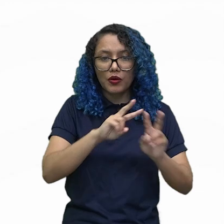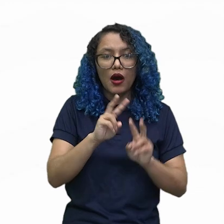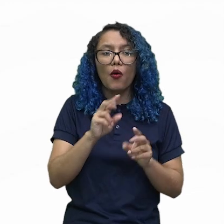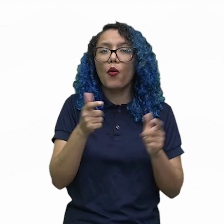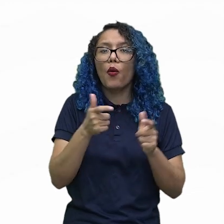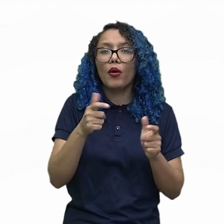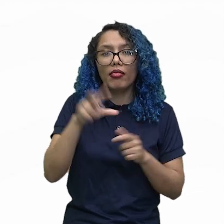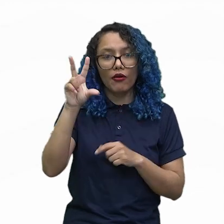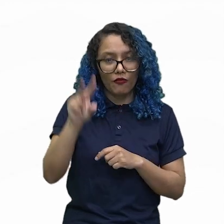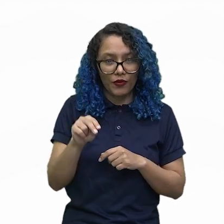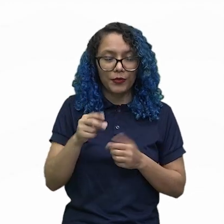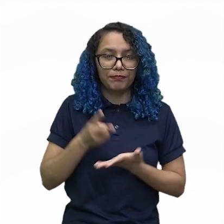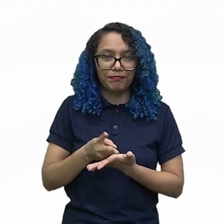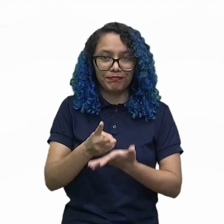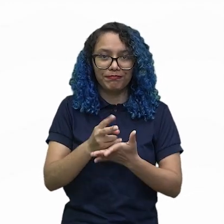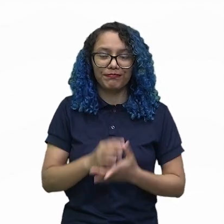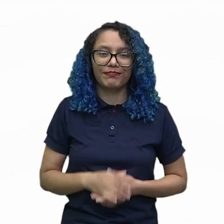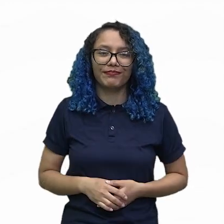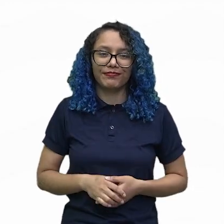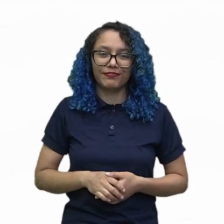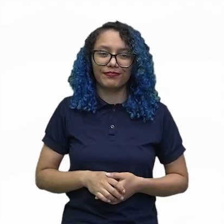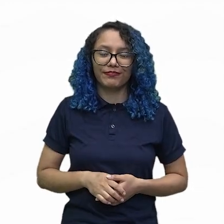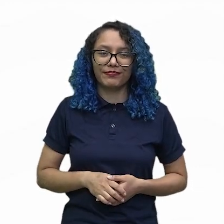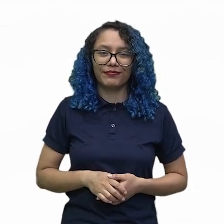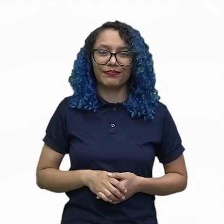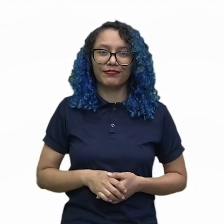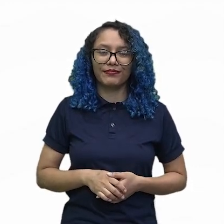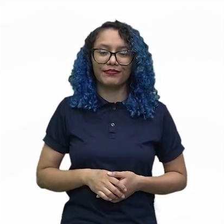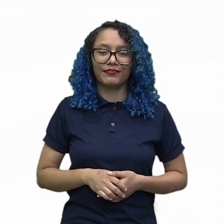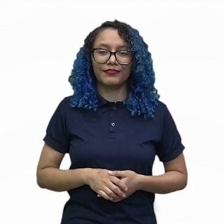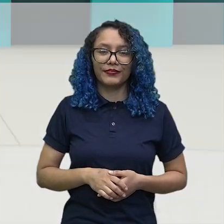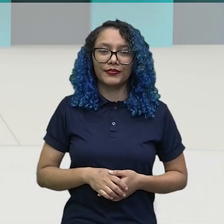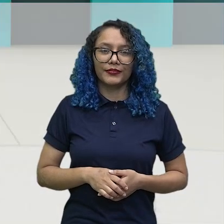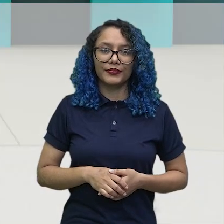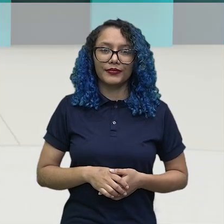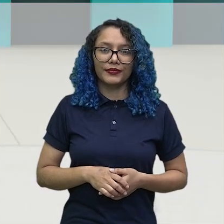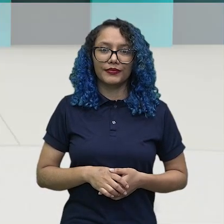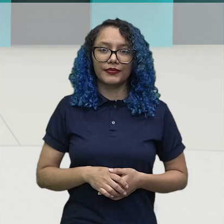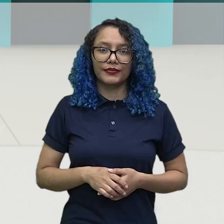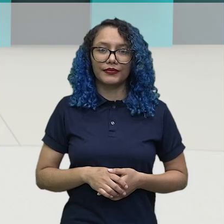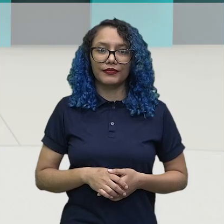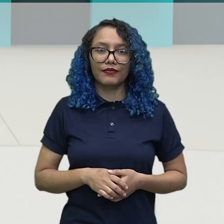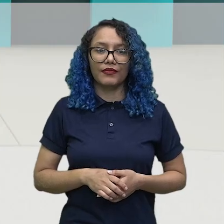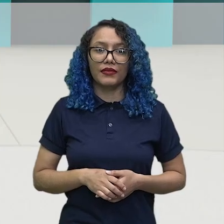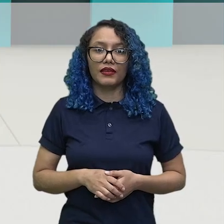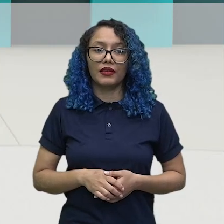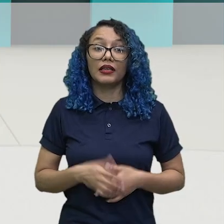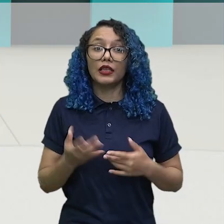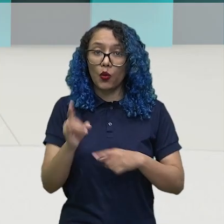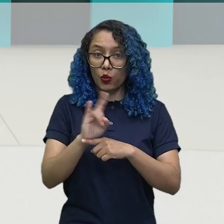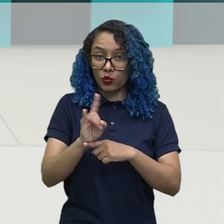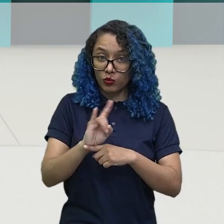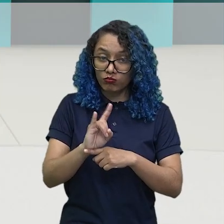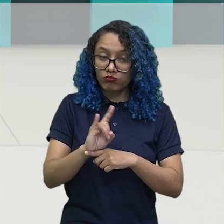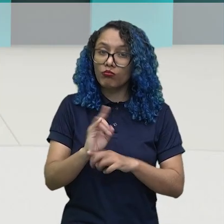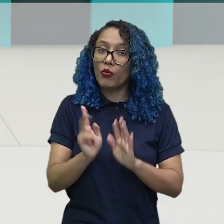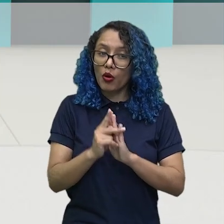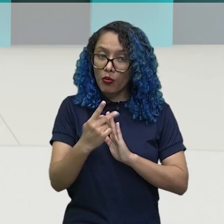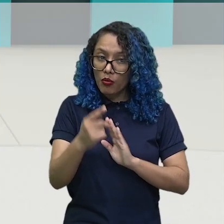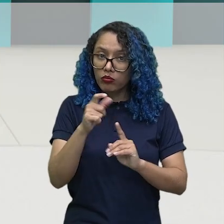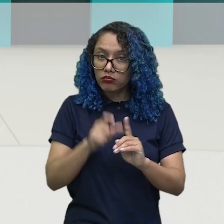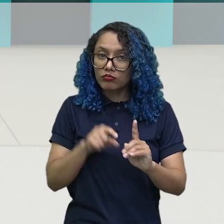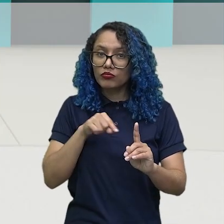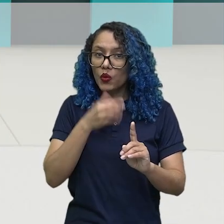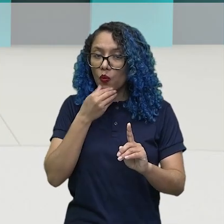Federal. A gente vai avançando e vai perceber que esse trabalho, esse documentário